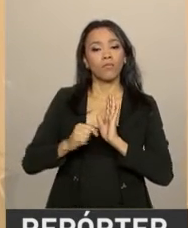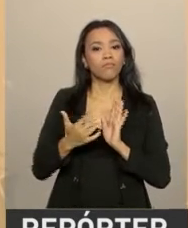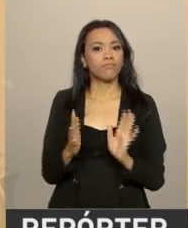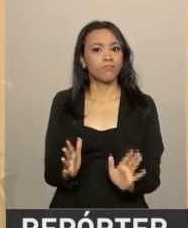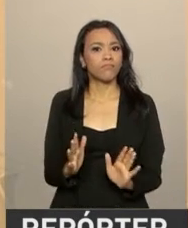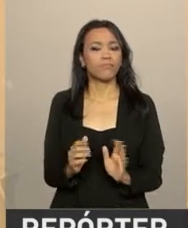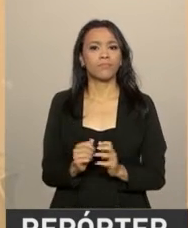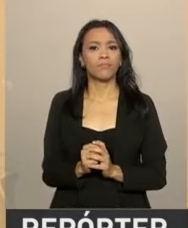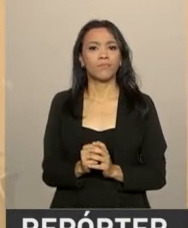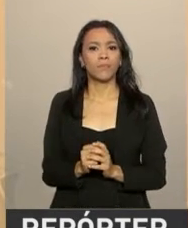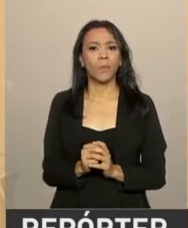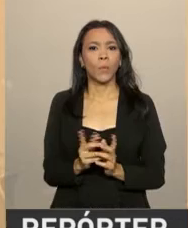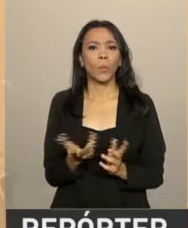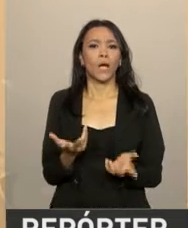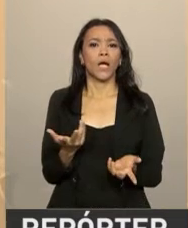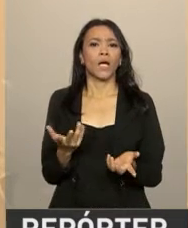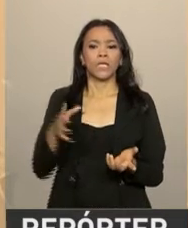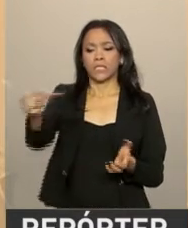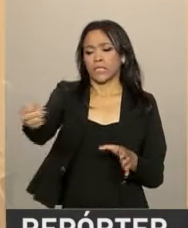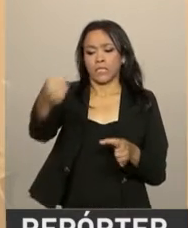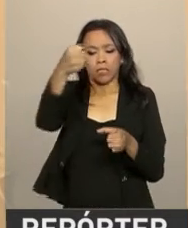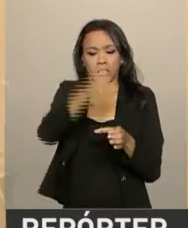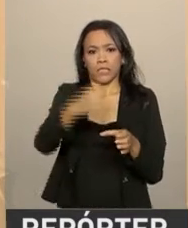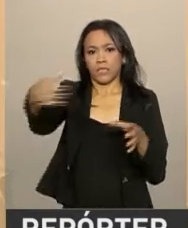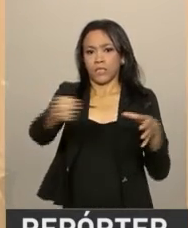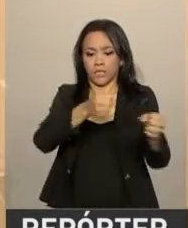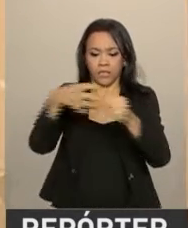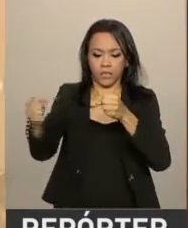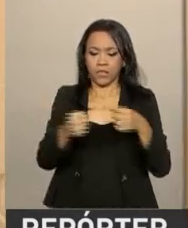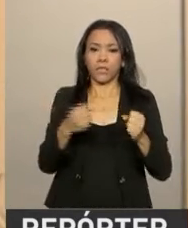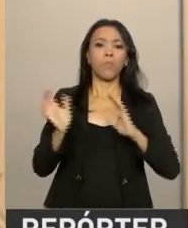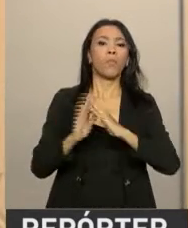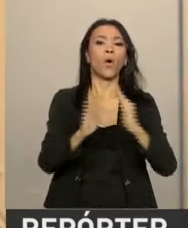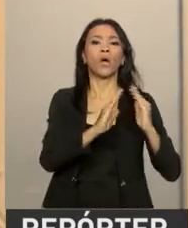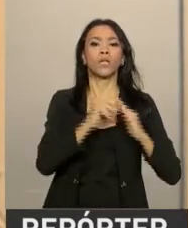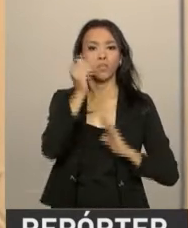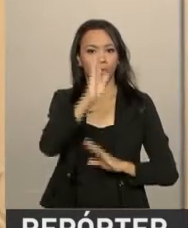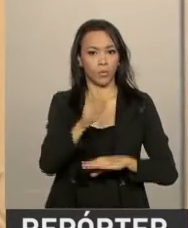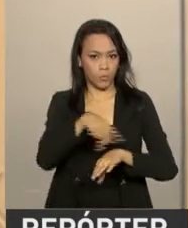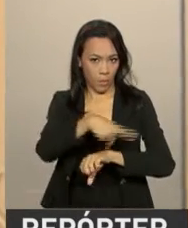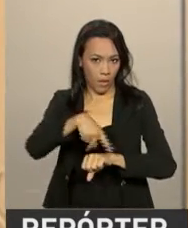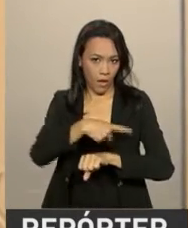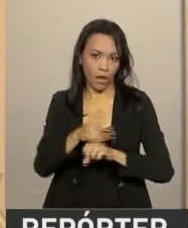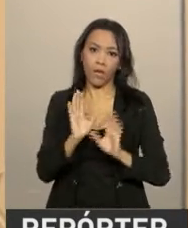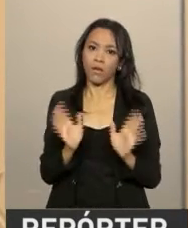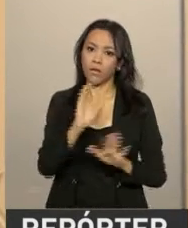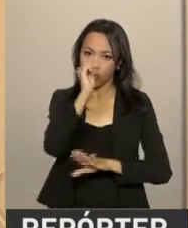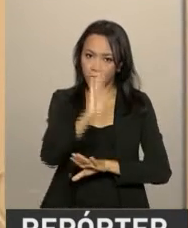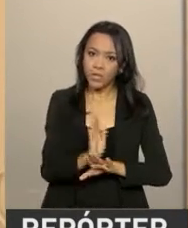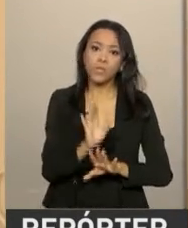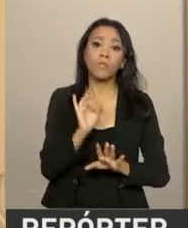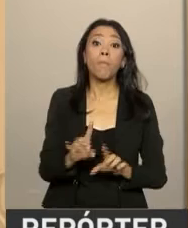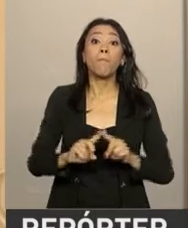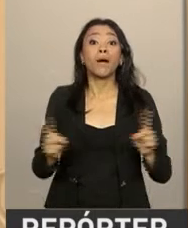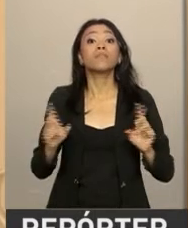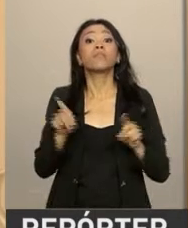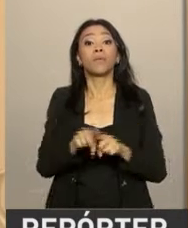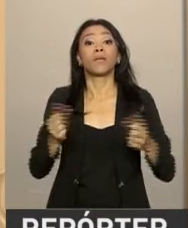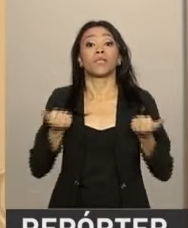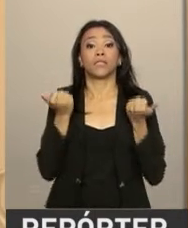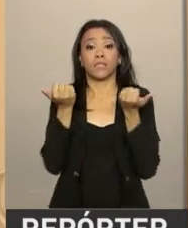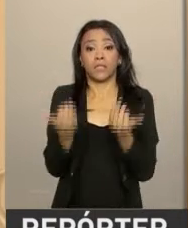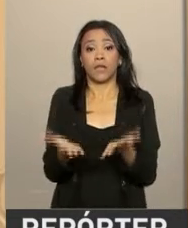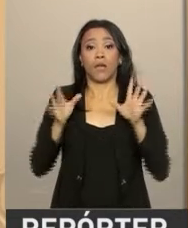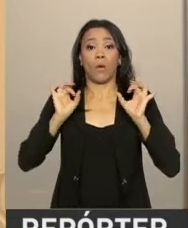não se faça só uma inclusão quantitativa. É importante para que se faça uma inclusão qualitativa, para que